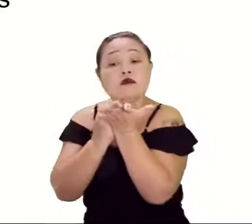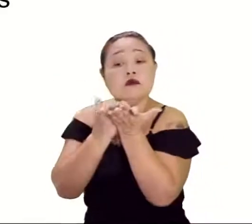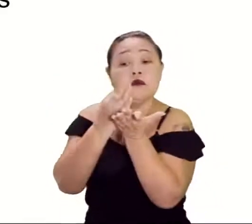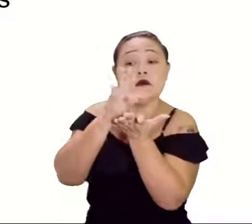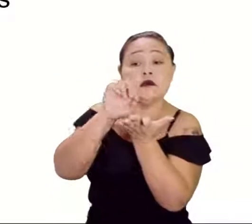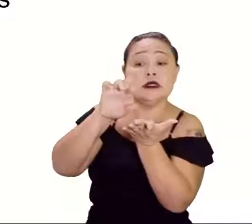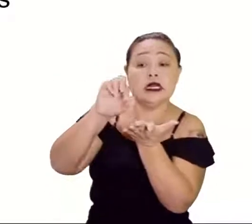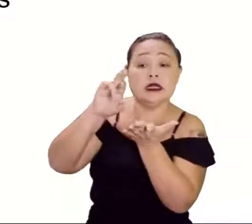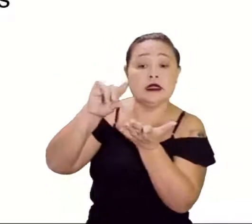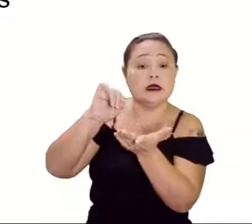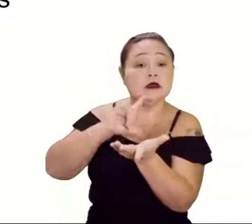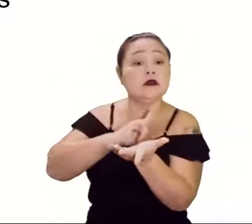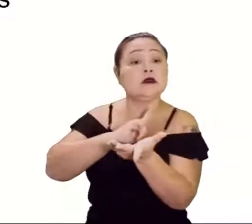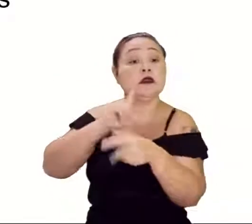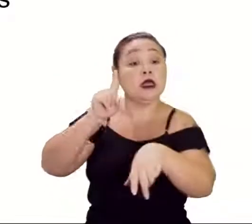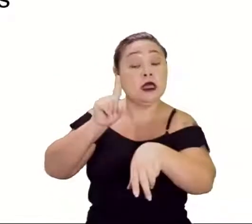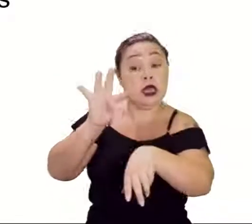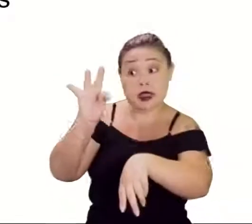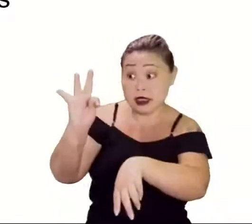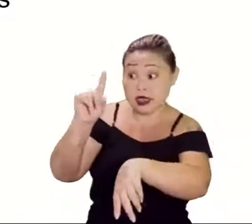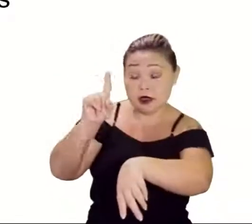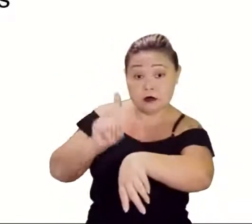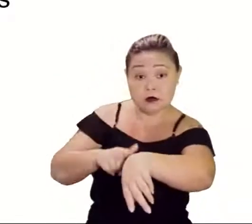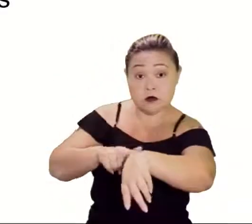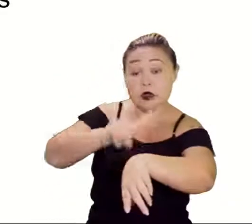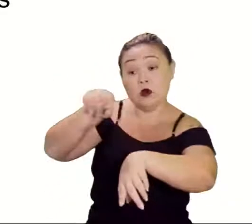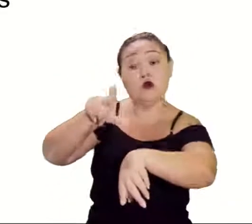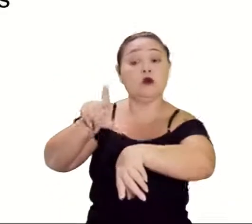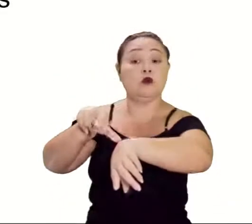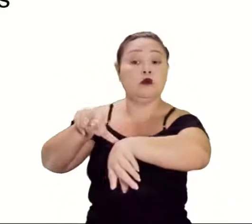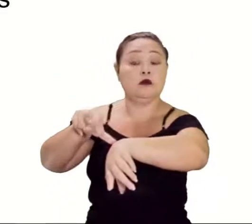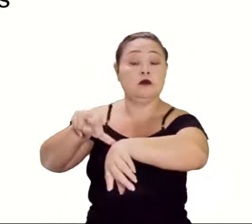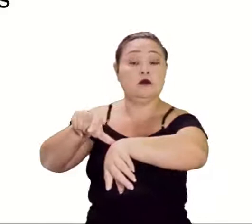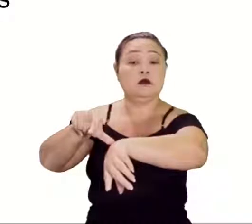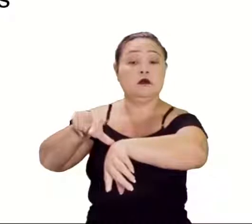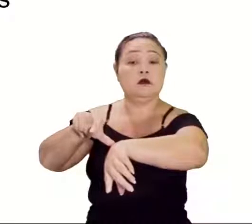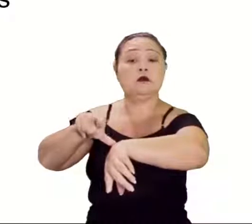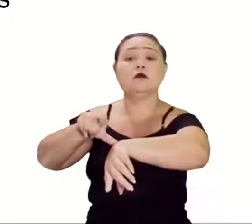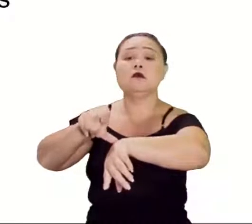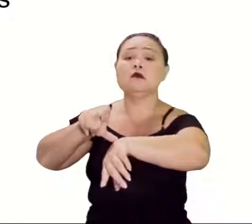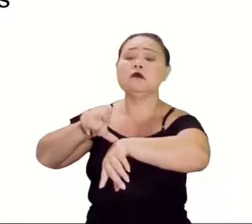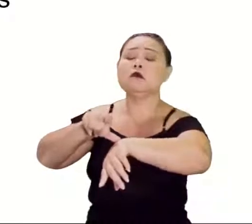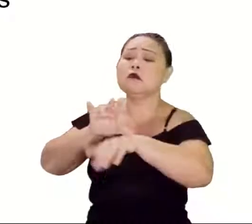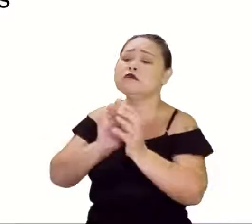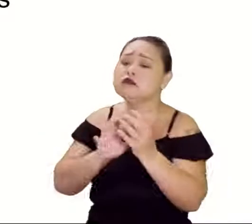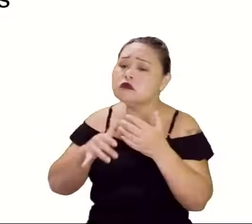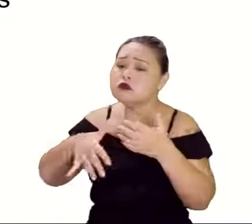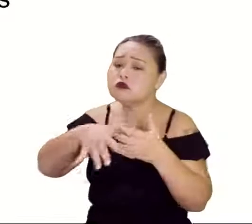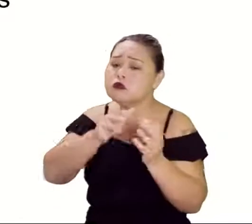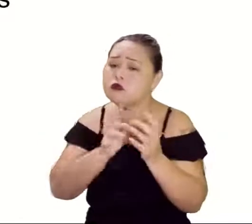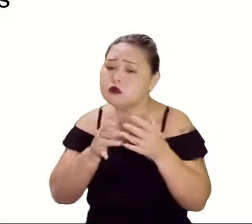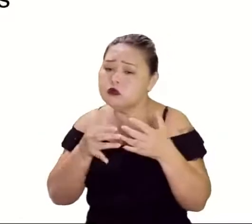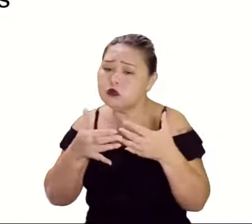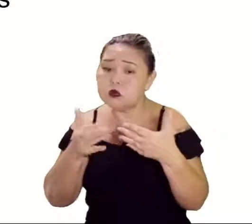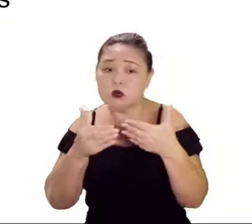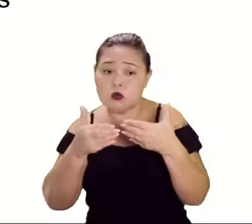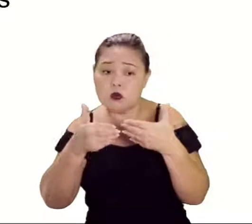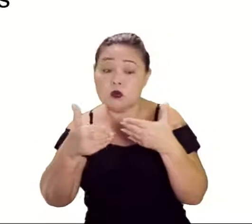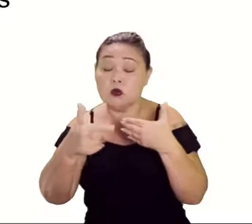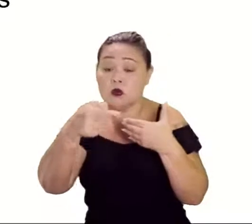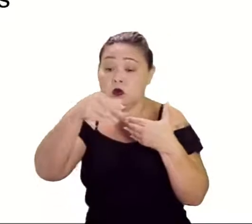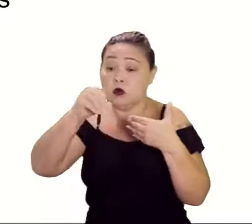inicial de bactérias e T é o tempo em horas. Se nessa cultura haviam